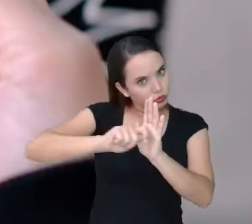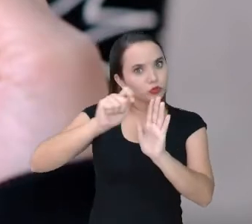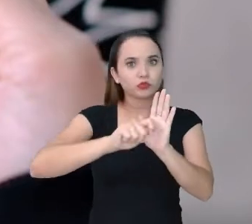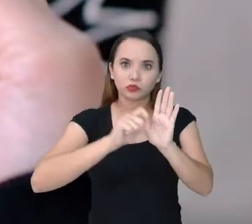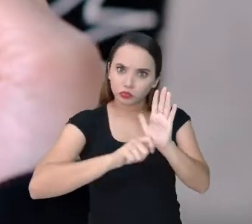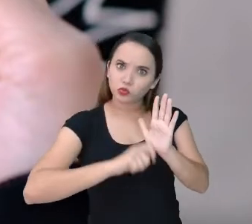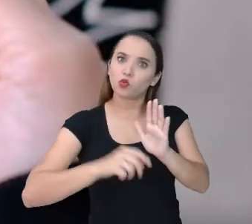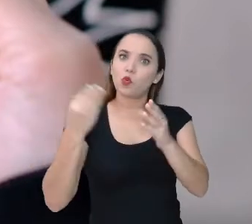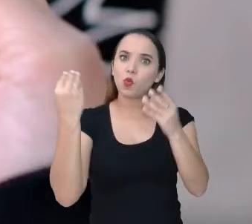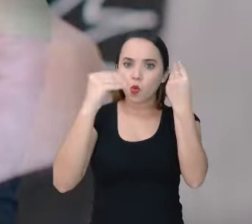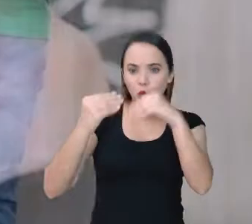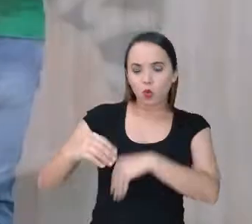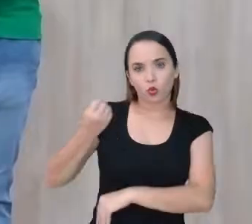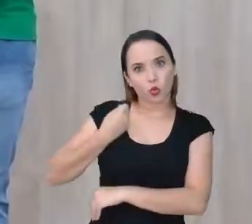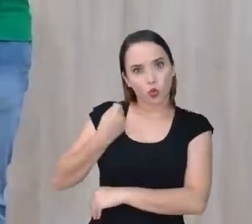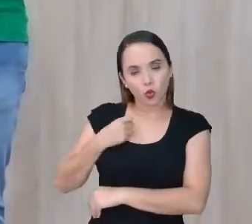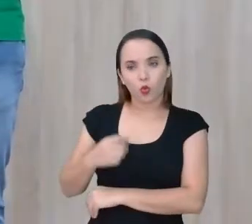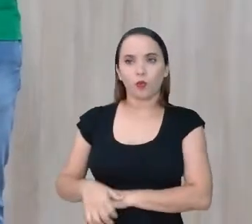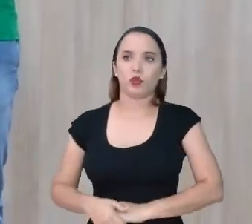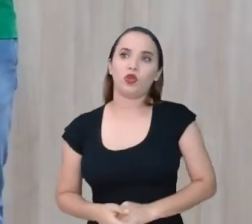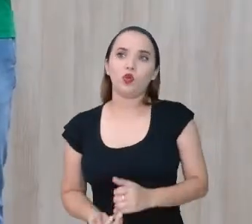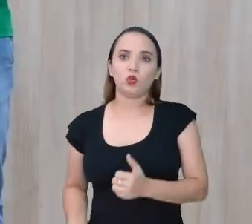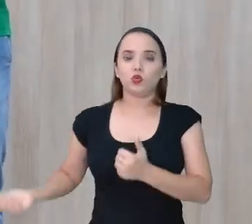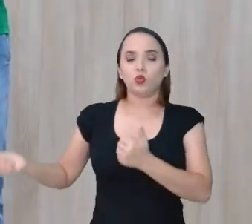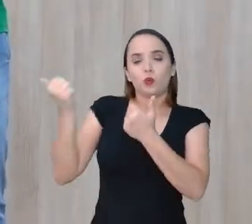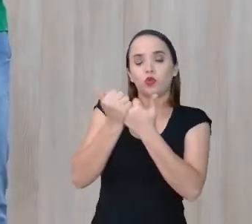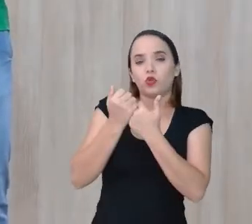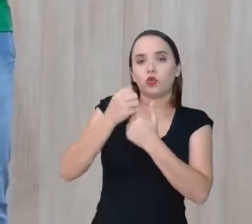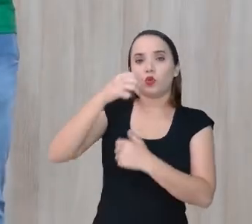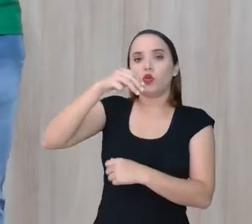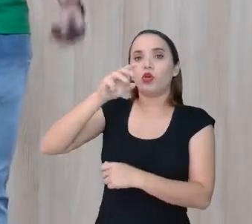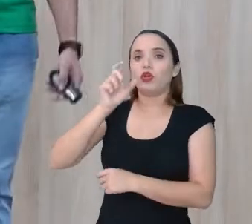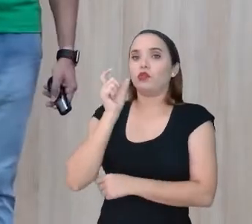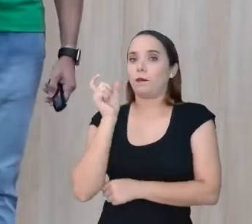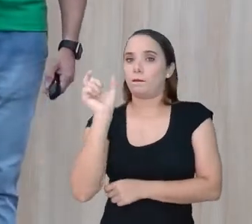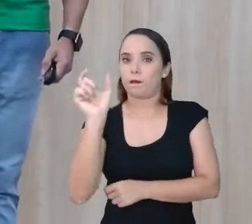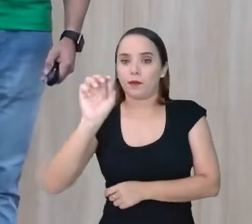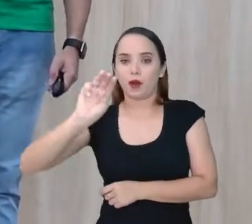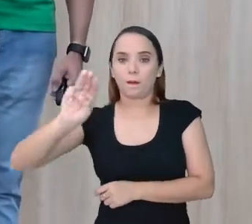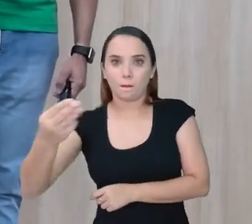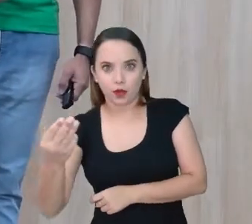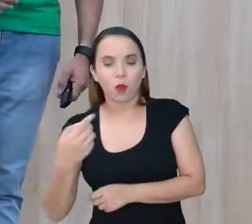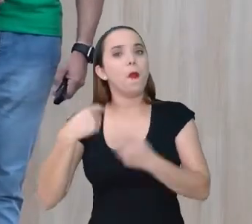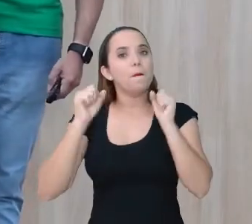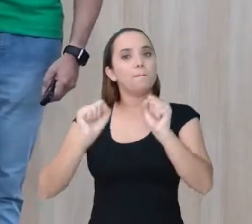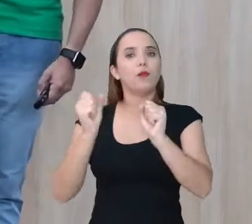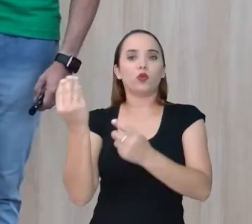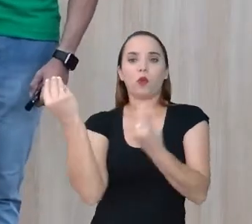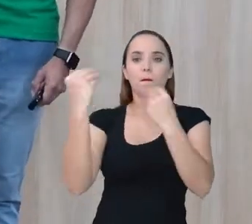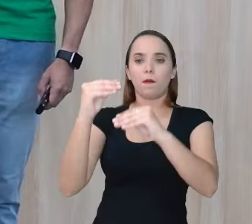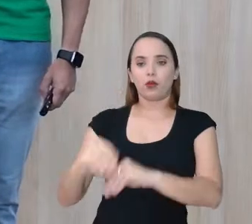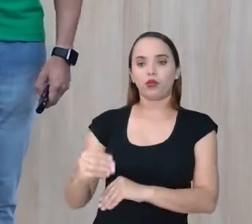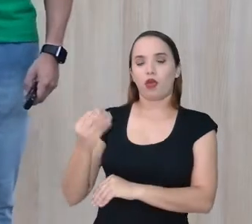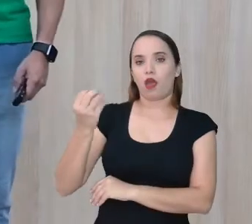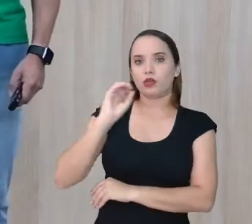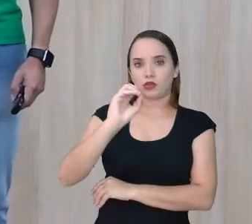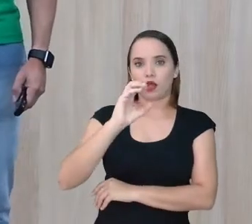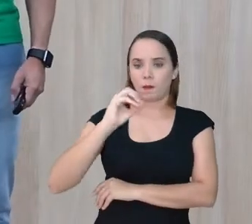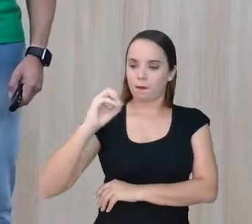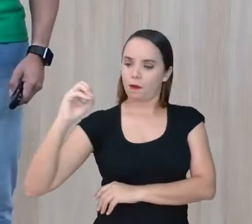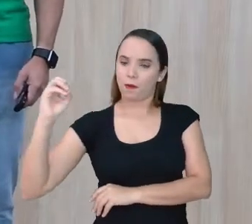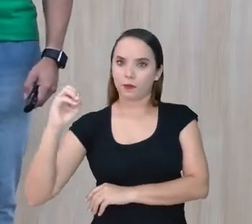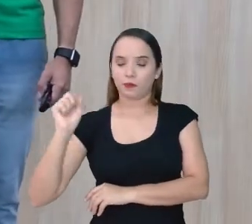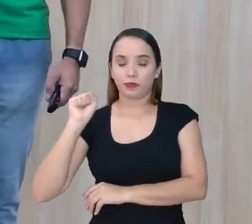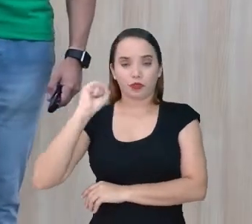número colocando no lugar da palavra milhões, eu posso colocar aí alguns zeros, tá? Então, se eu coloco 60